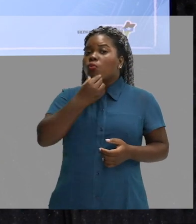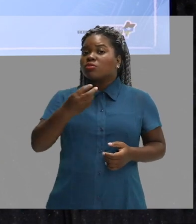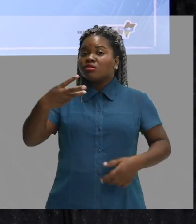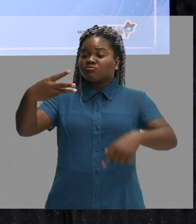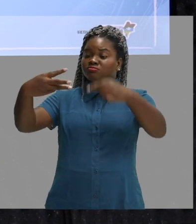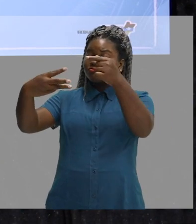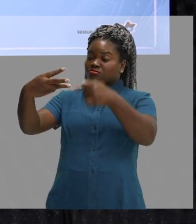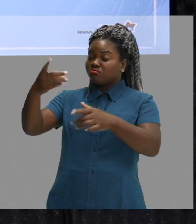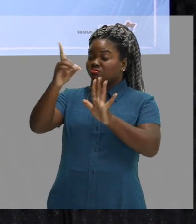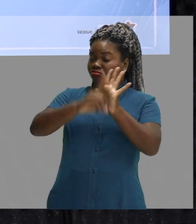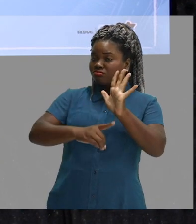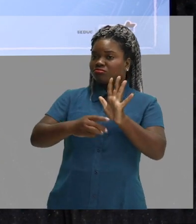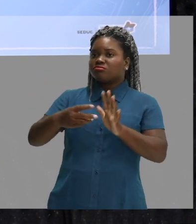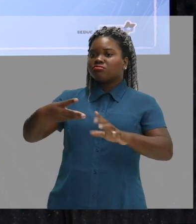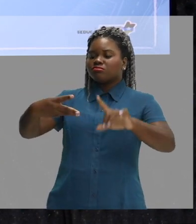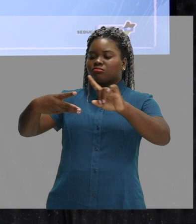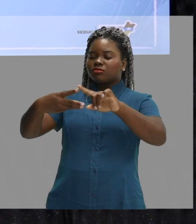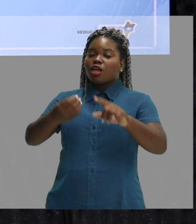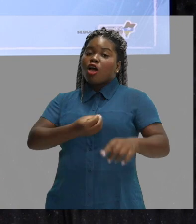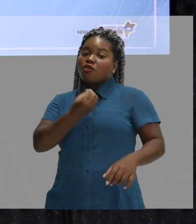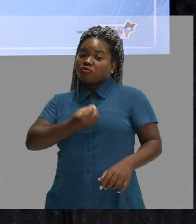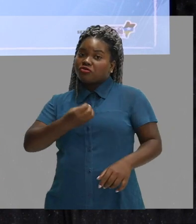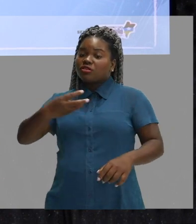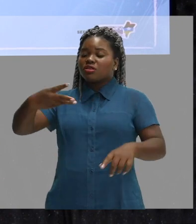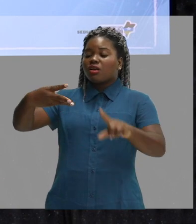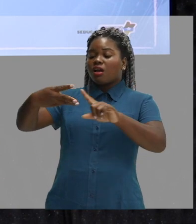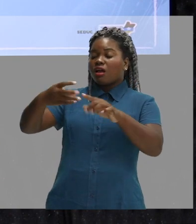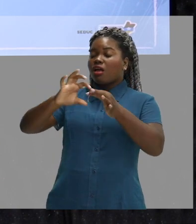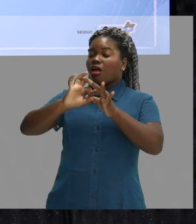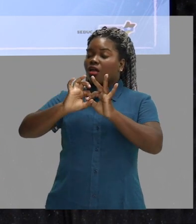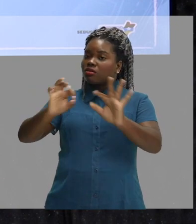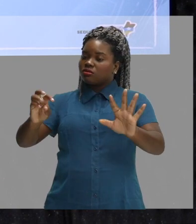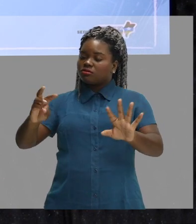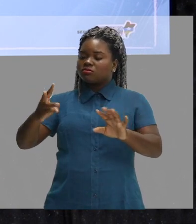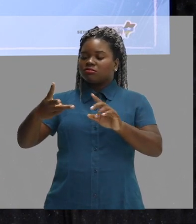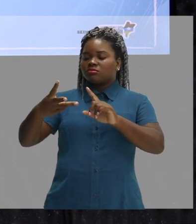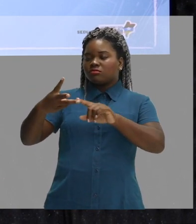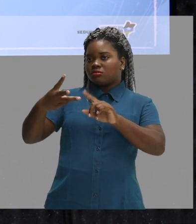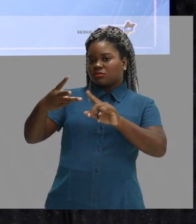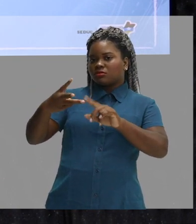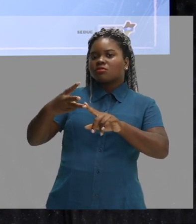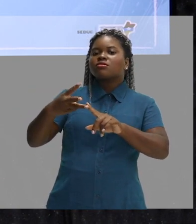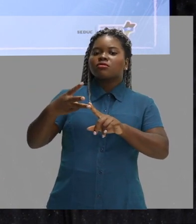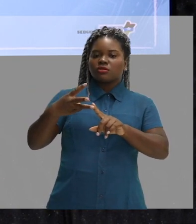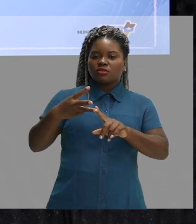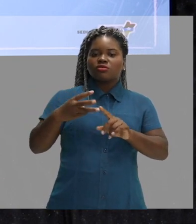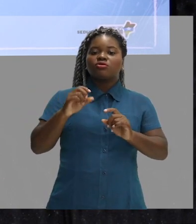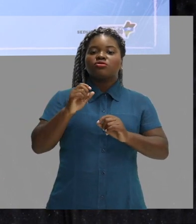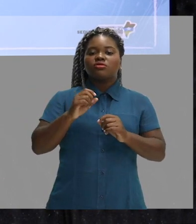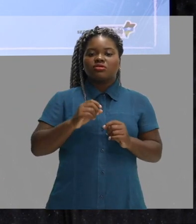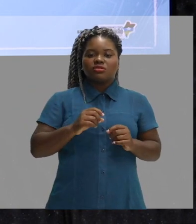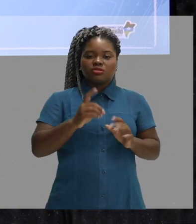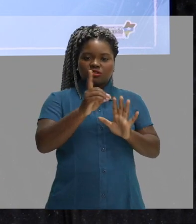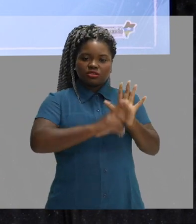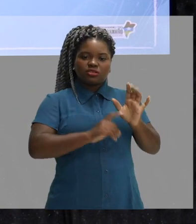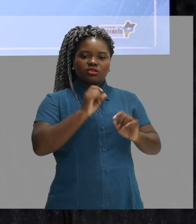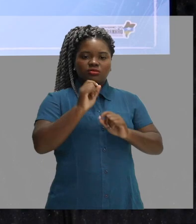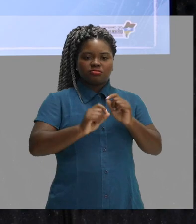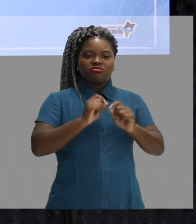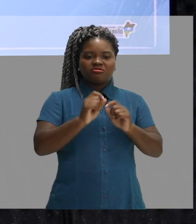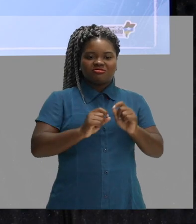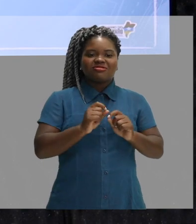direitos. O direito à vida, o direito à liberdade e o direito à propriedade. Vou repetir.